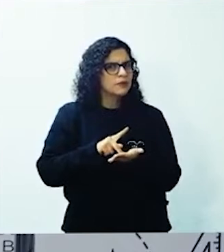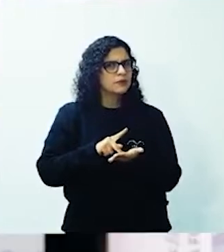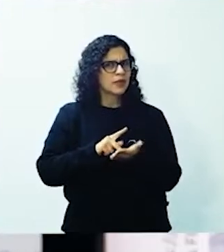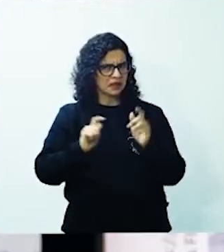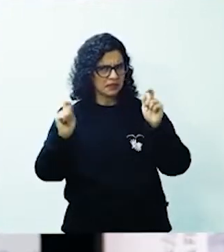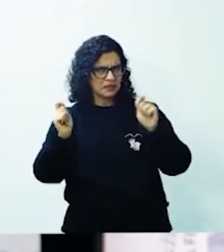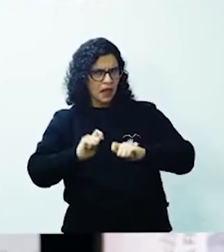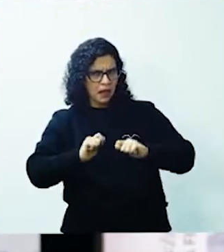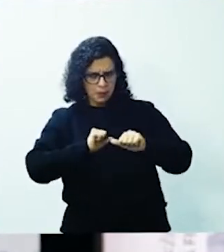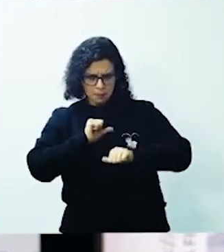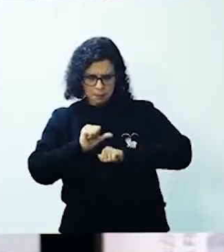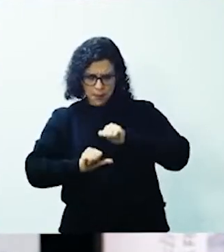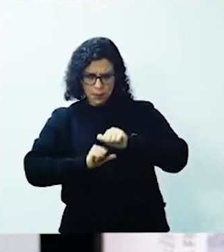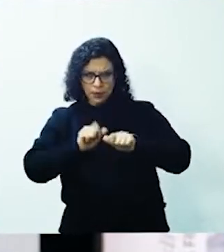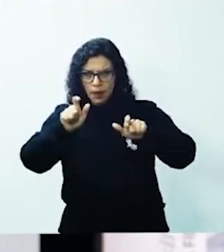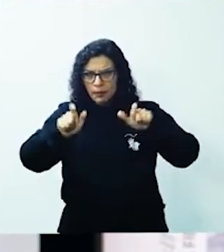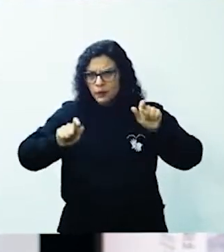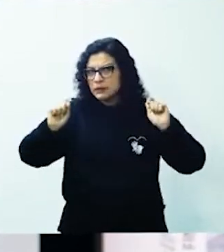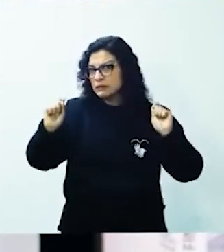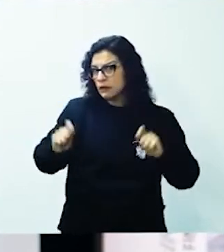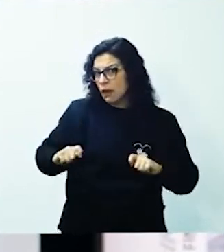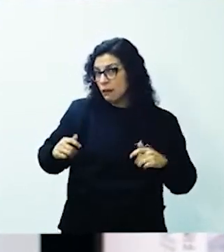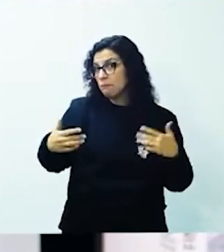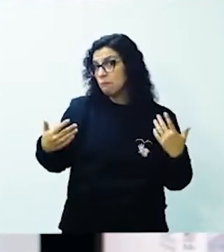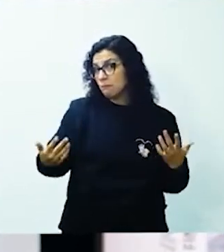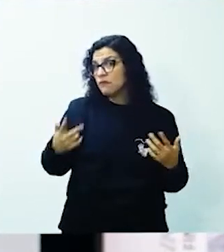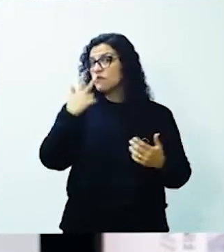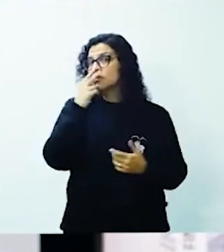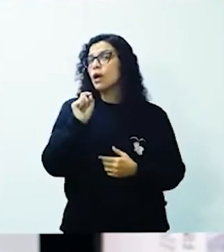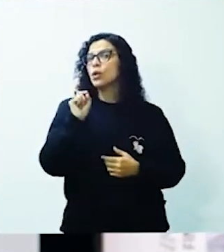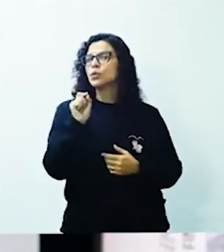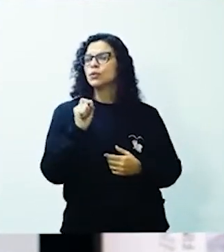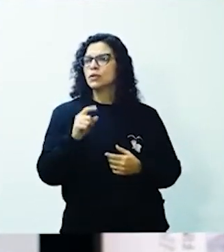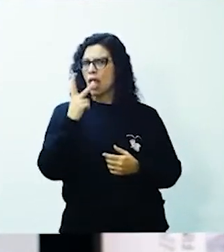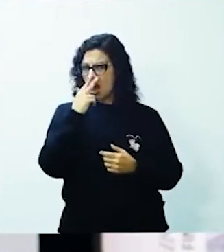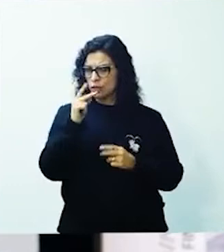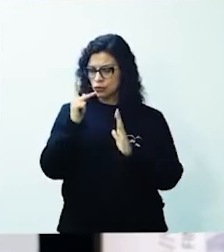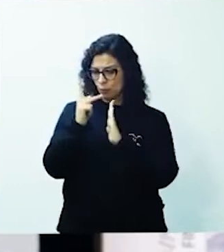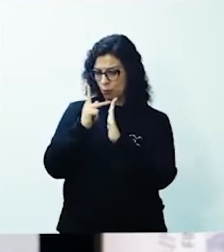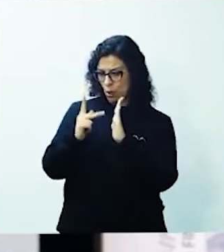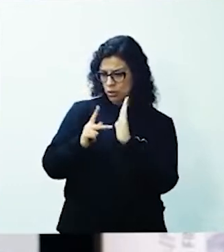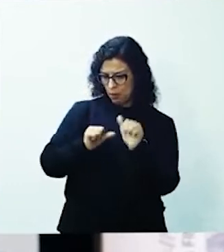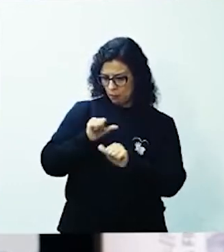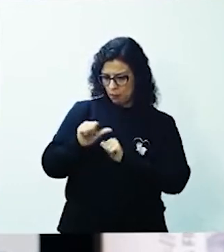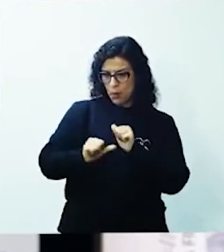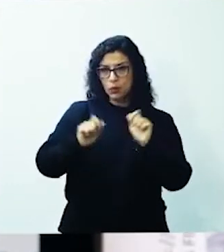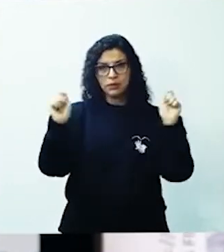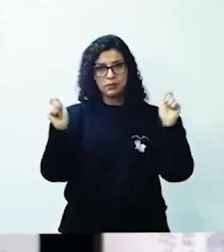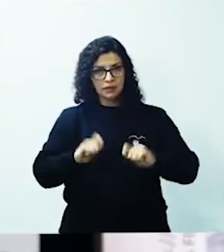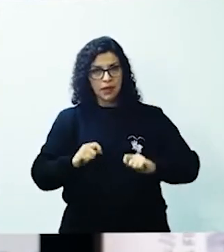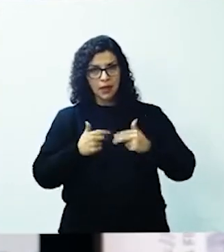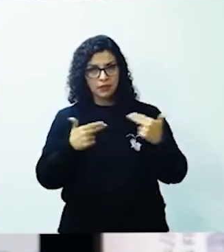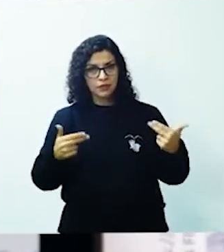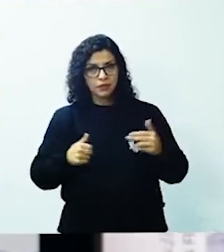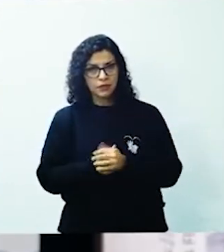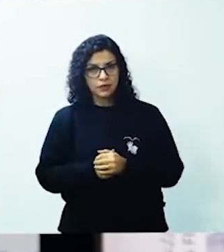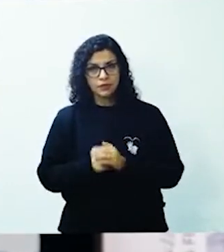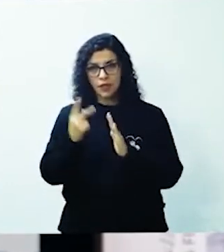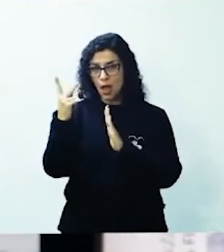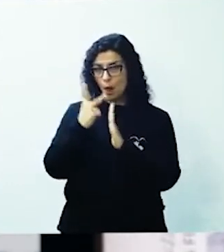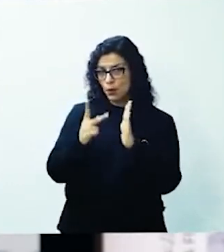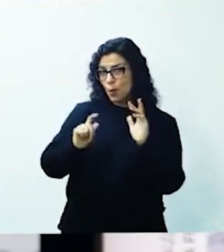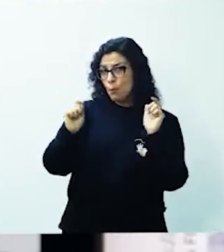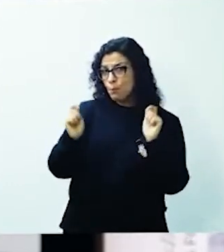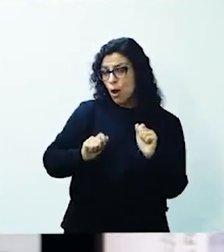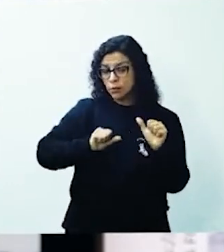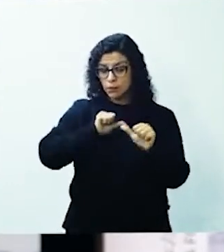poder de transformar? O que que você acha aí de casa? Você acha que ela pode transformar as coisas? A poesia